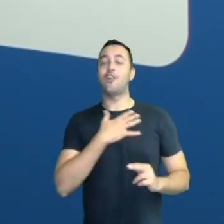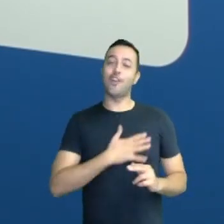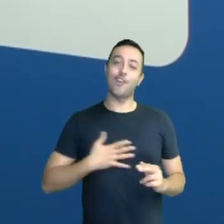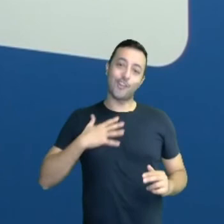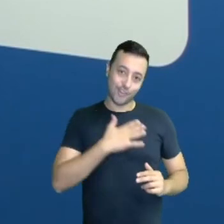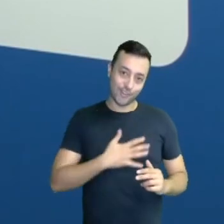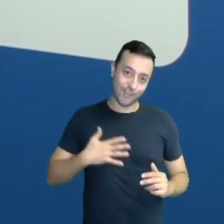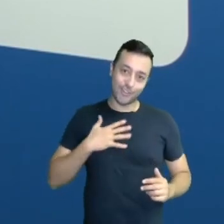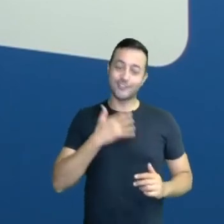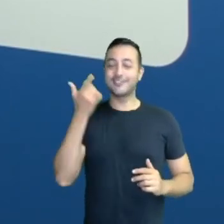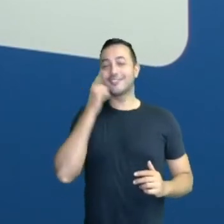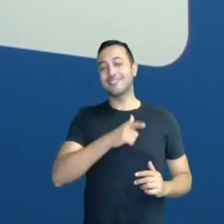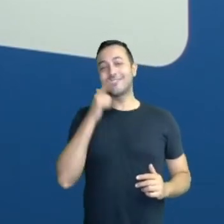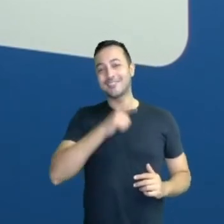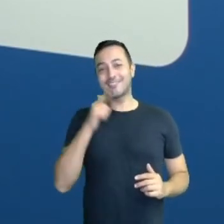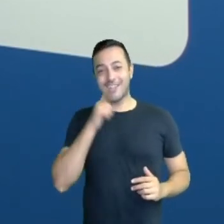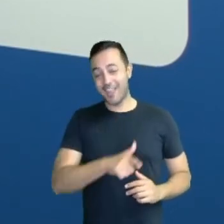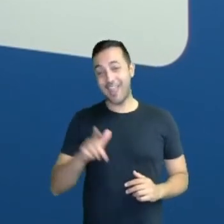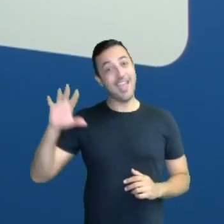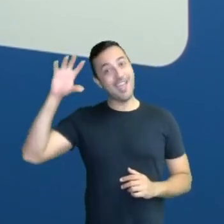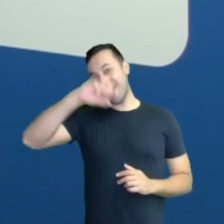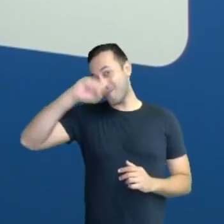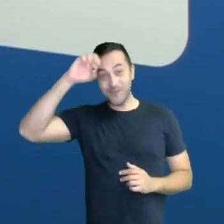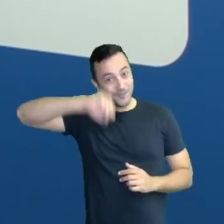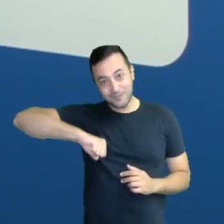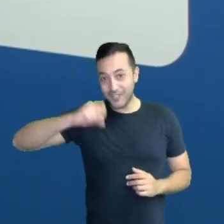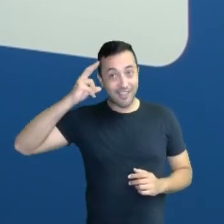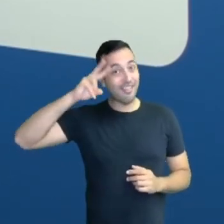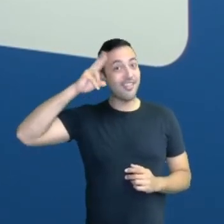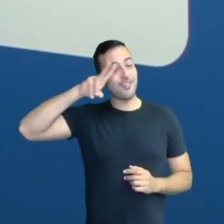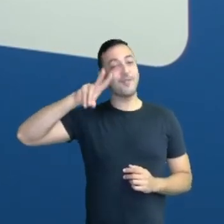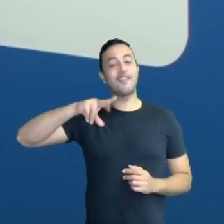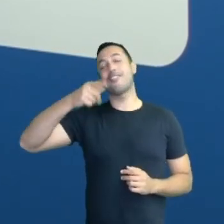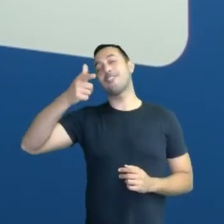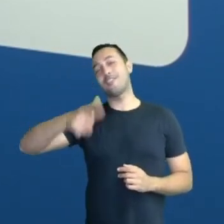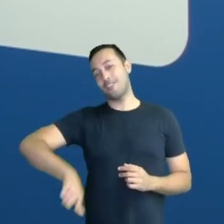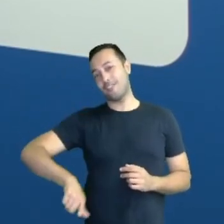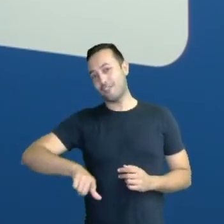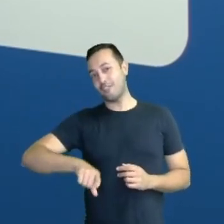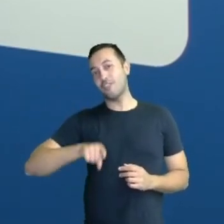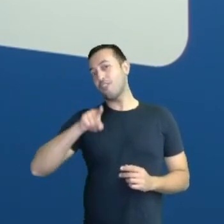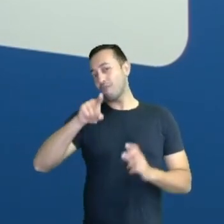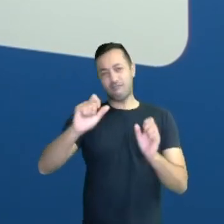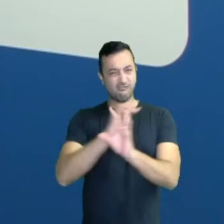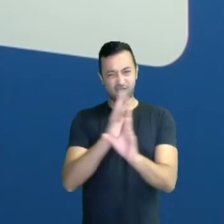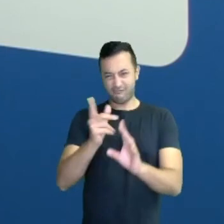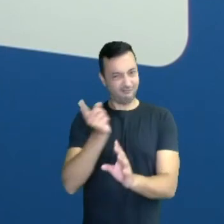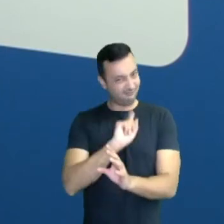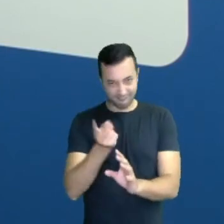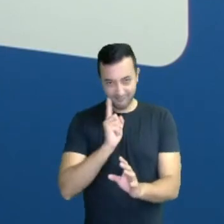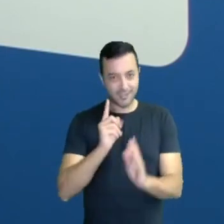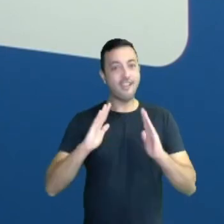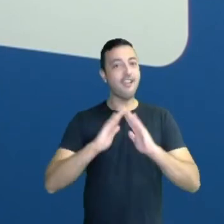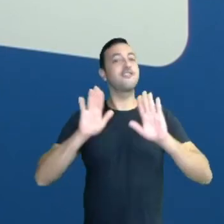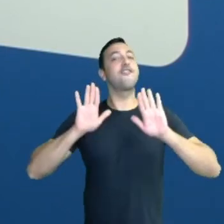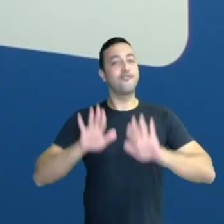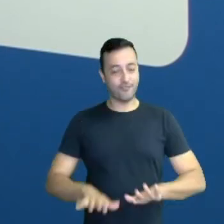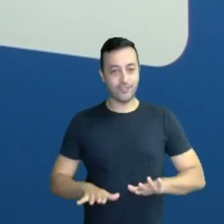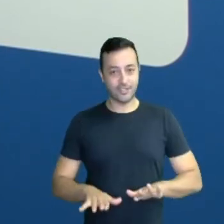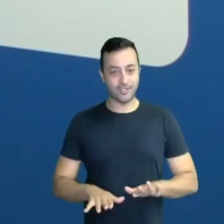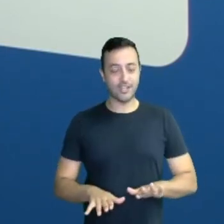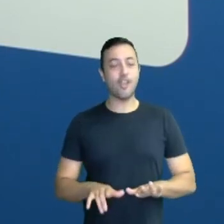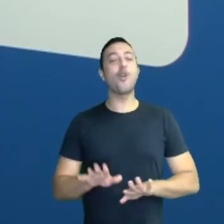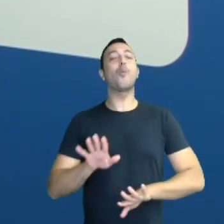gostado, curtido, aprendido e relembrado. E mais uma vez, não aglomera, fica em